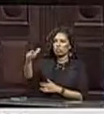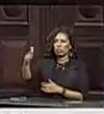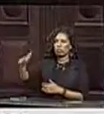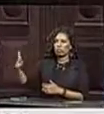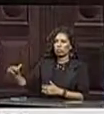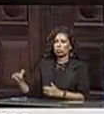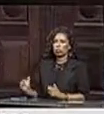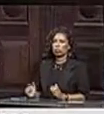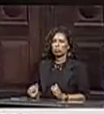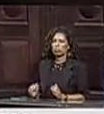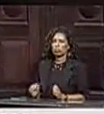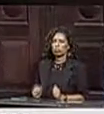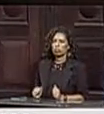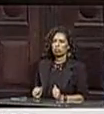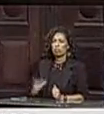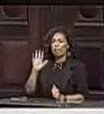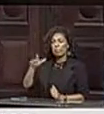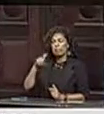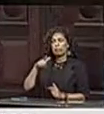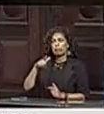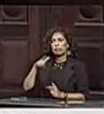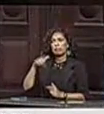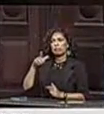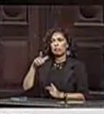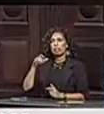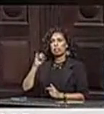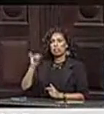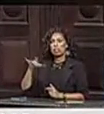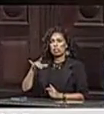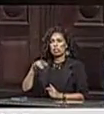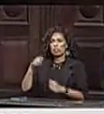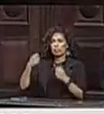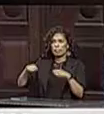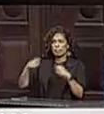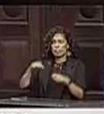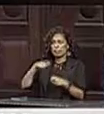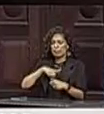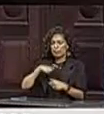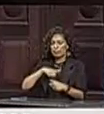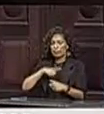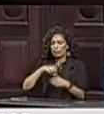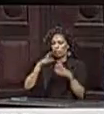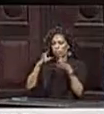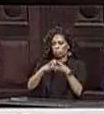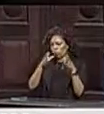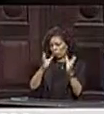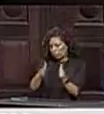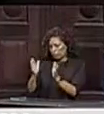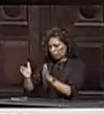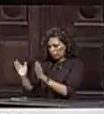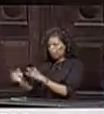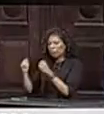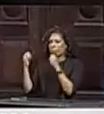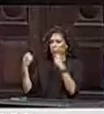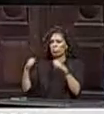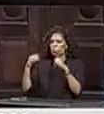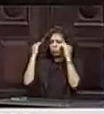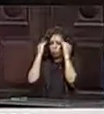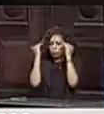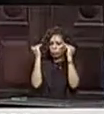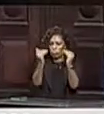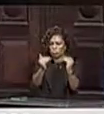Mas para as categorias organizadas, prevalece o acordado ou o legislado por lei